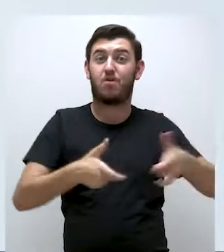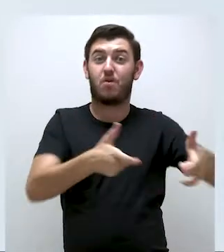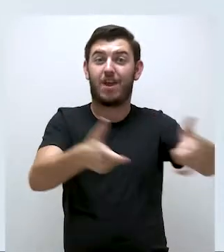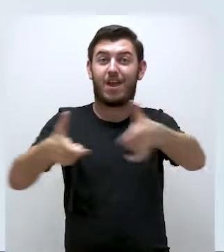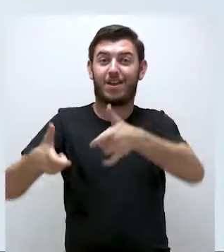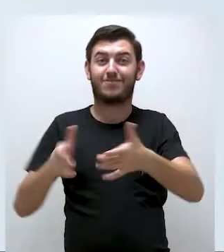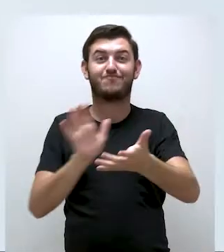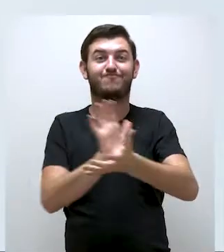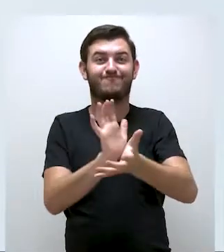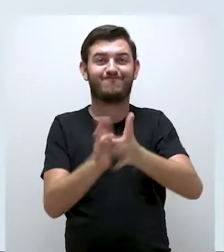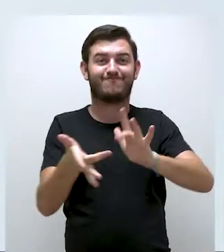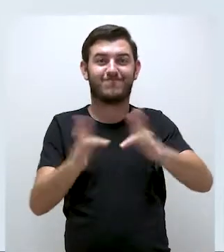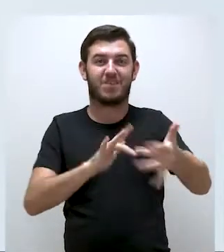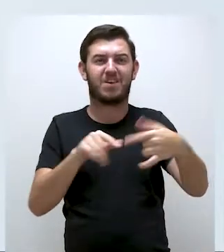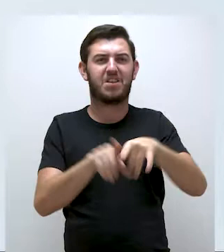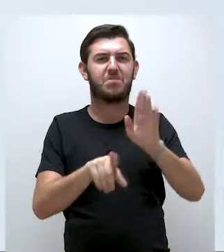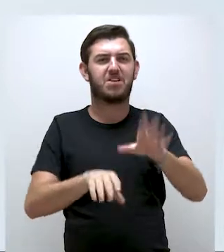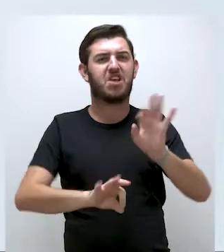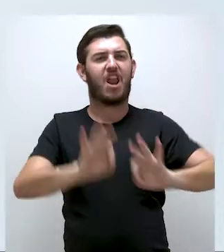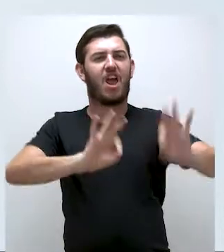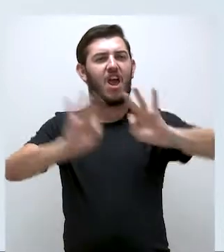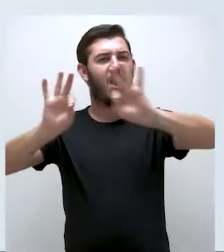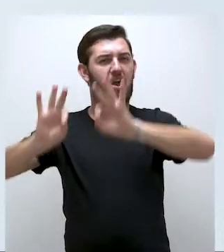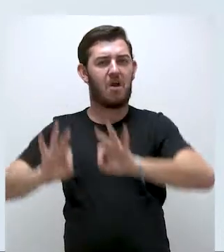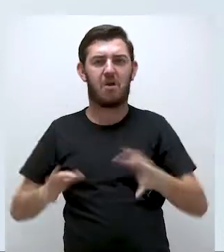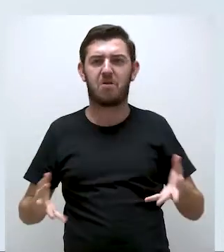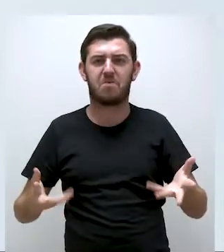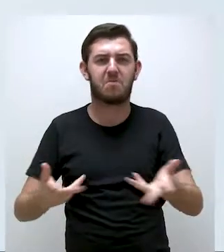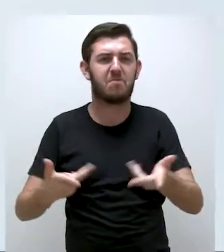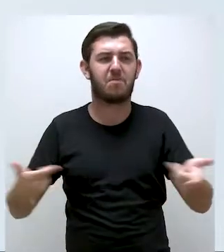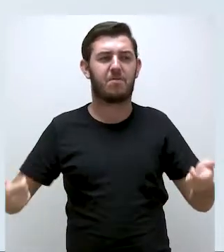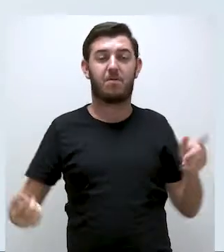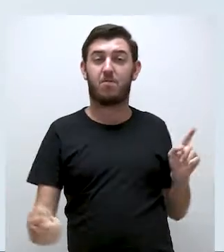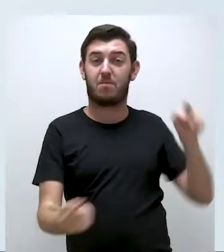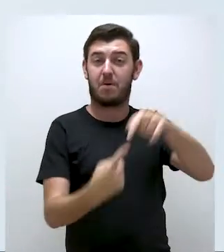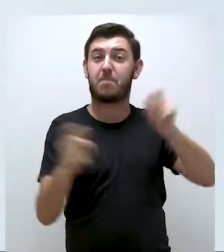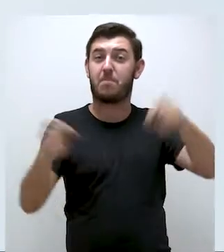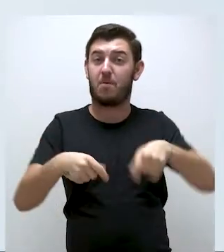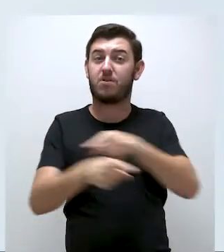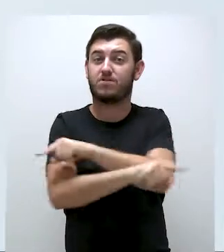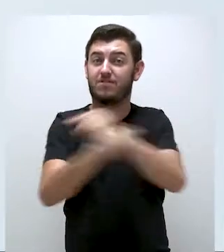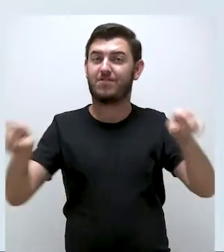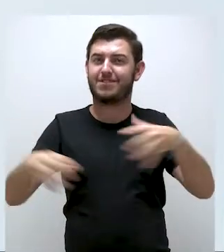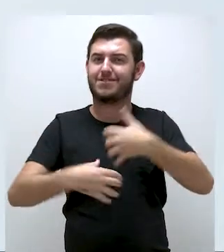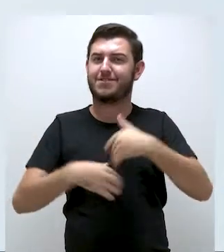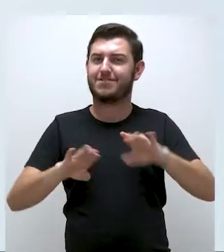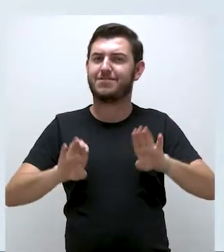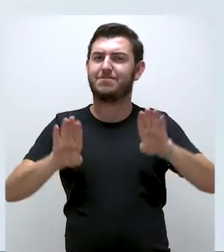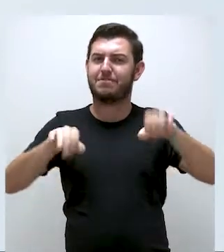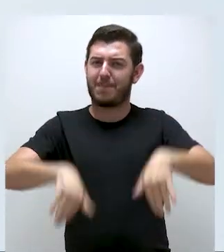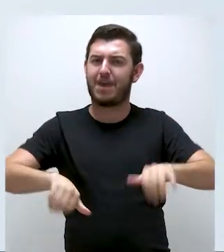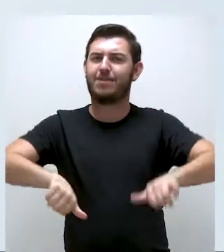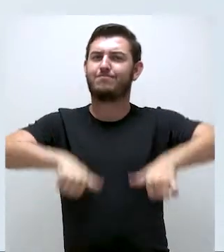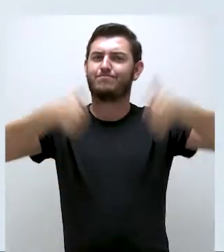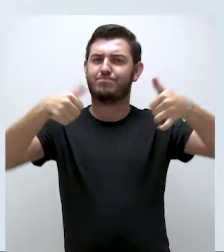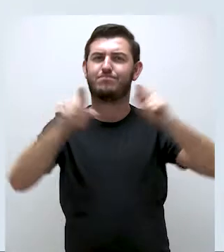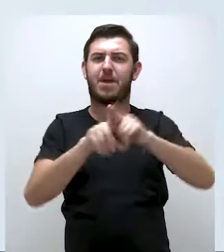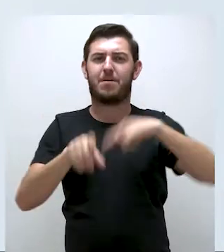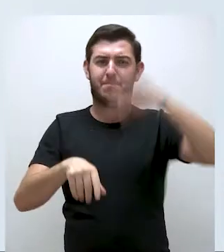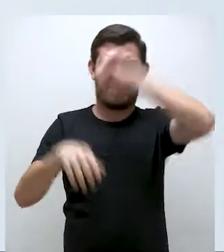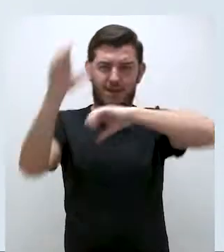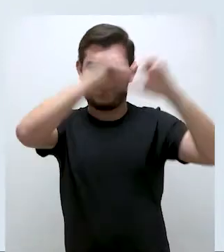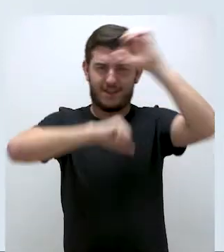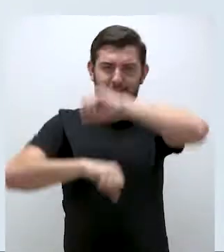convívios concebidos com os mais modernos conceitos de design para tornar o seu processo de aprendizagem ainda mais